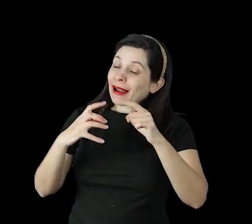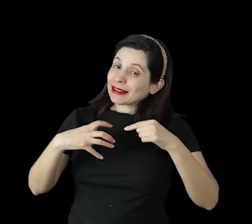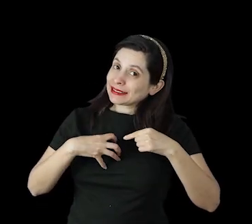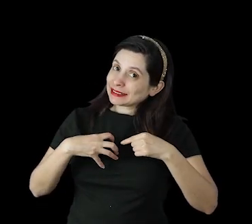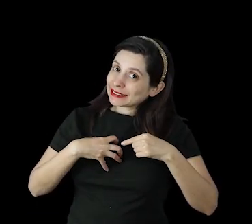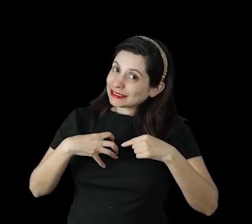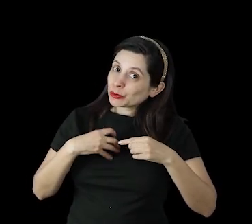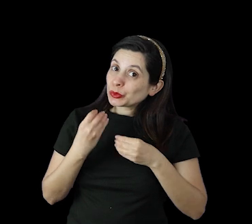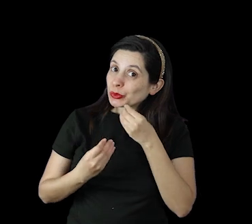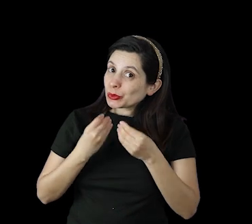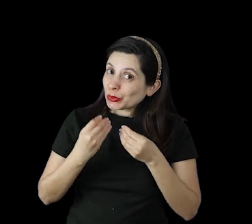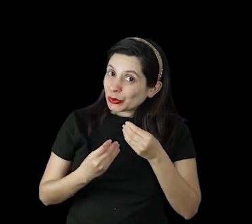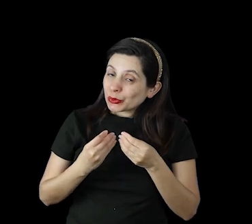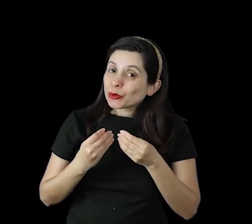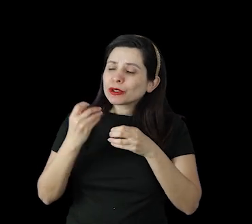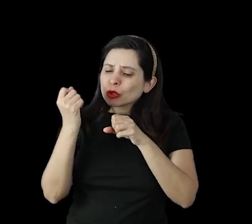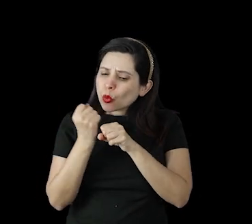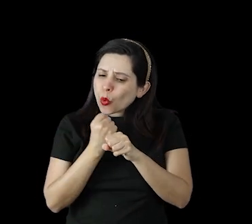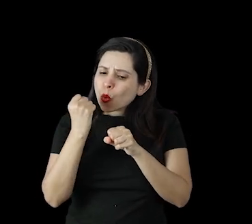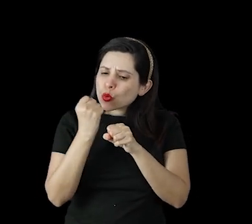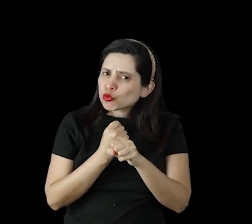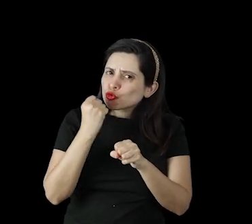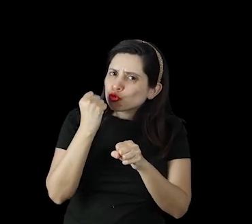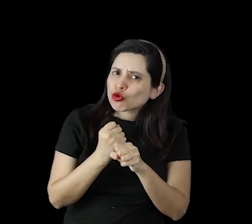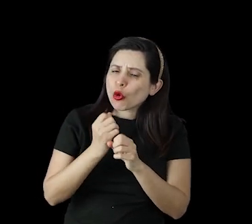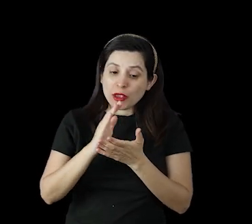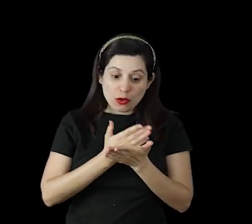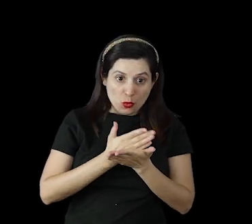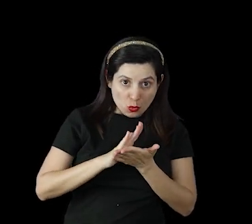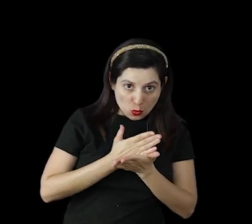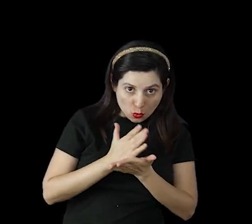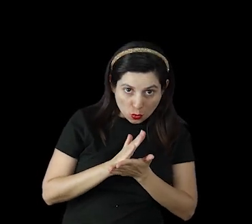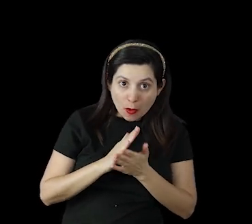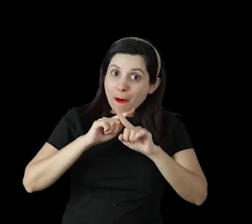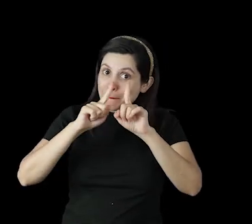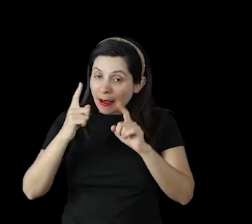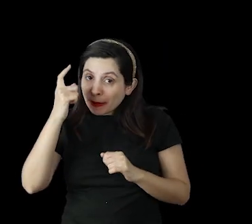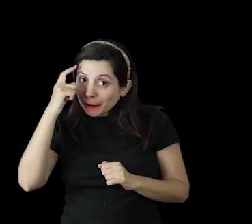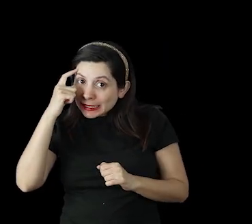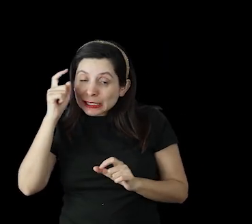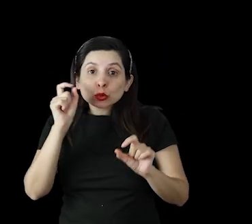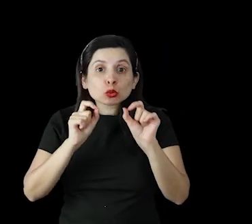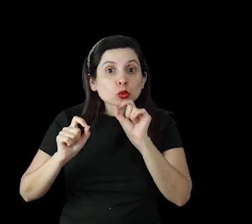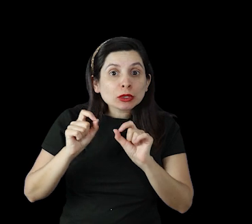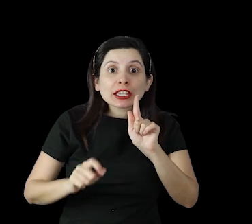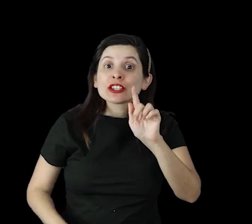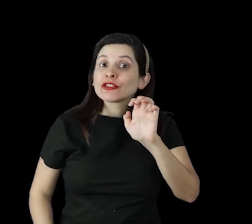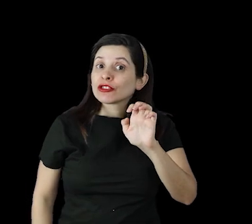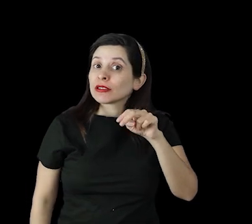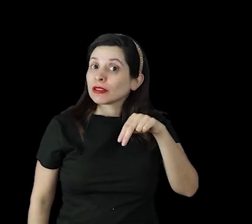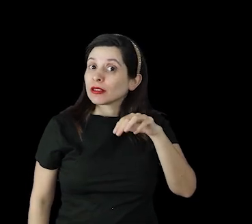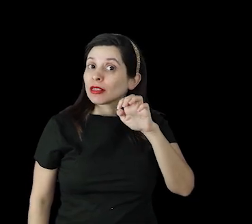de como que você vai construindo a partir dos incômodos, mas pensando também na questão do gênero, né? Que